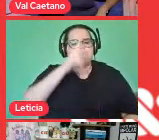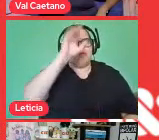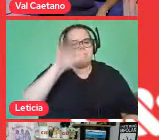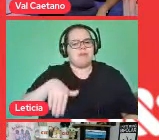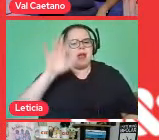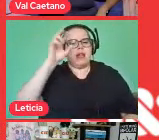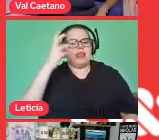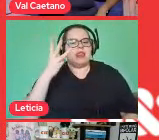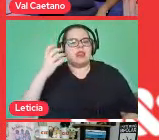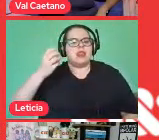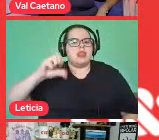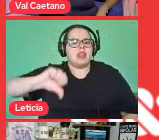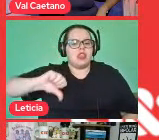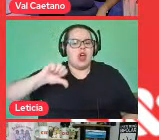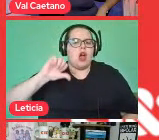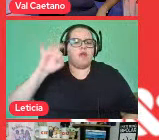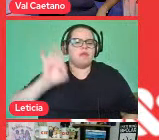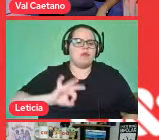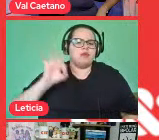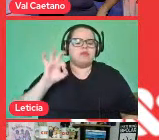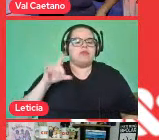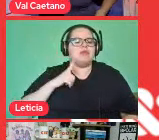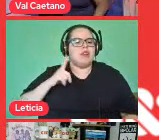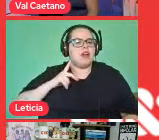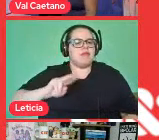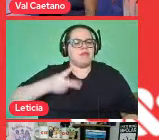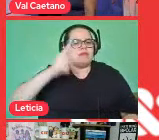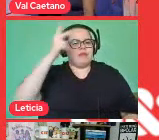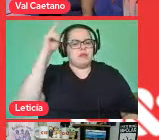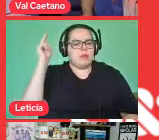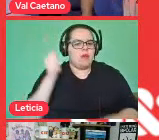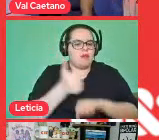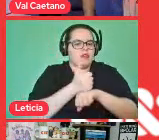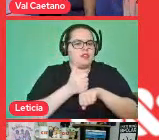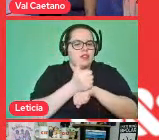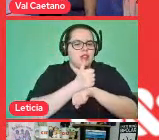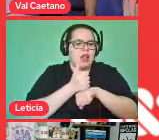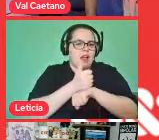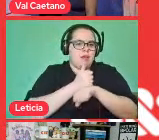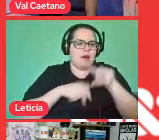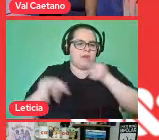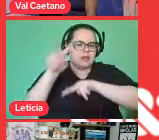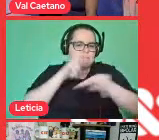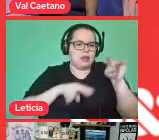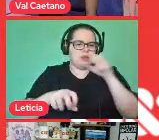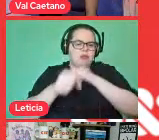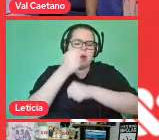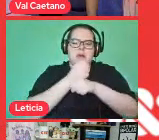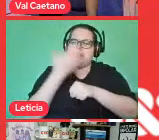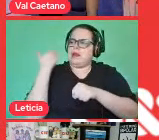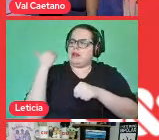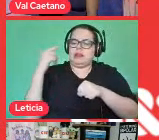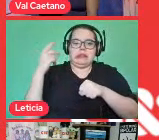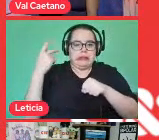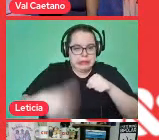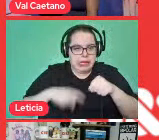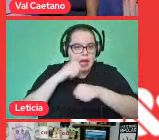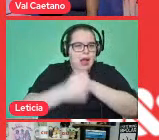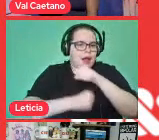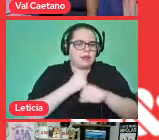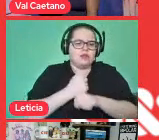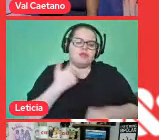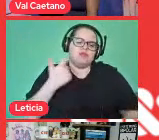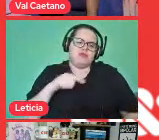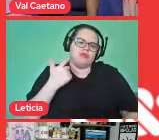E 39% tiveram crescimento profissional. Esse é um recorte do ano passado, tá? A gente não tem ainda dados desse ano. Com certeza já